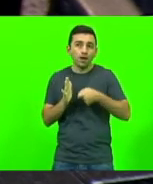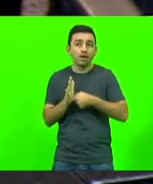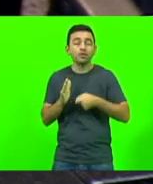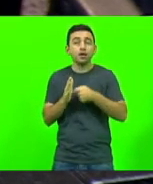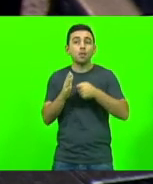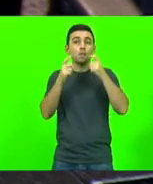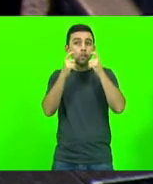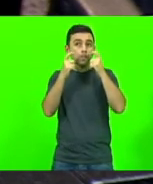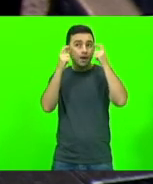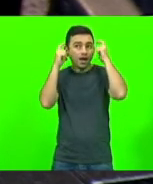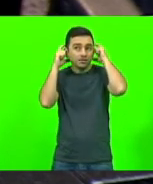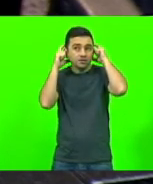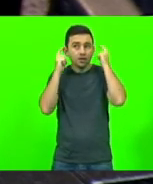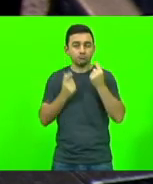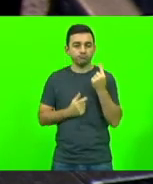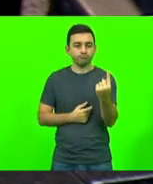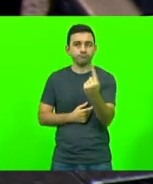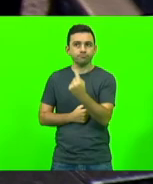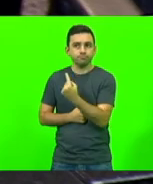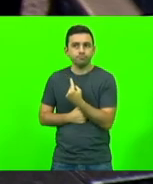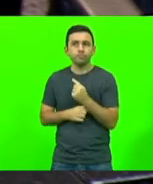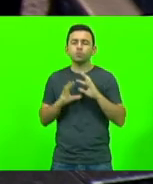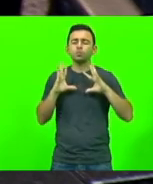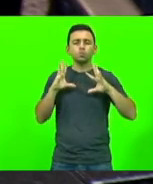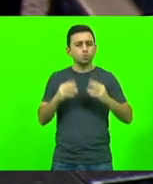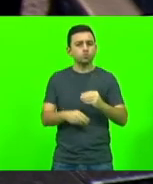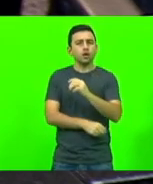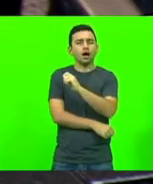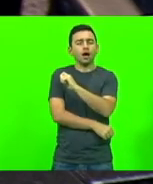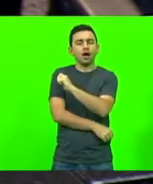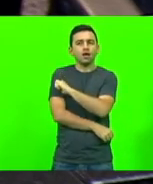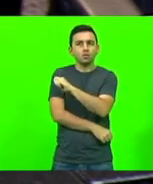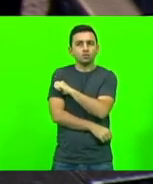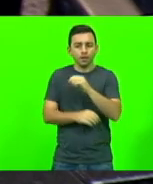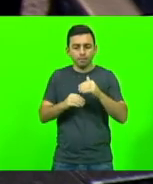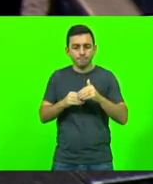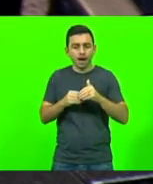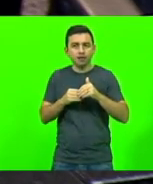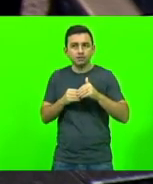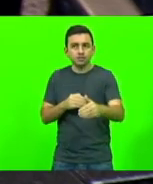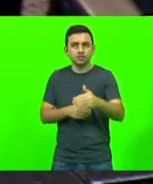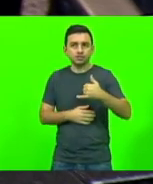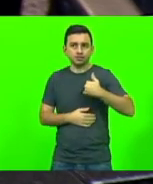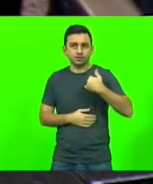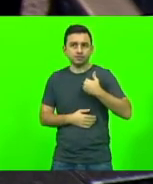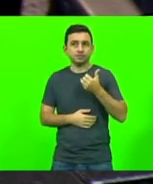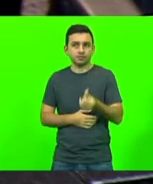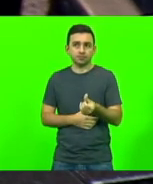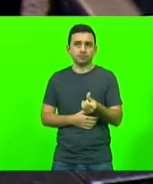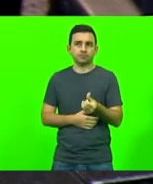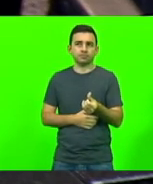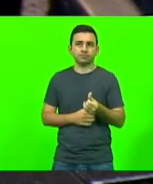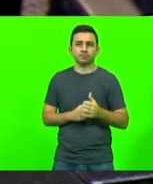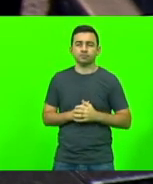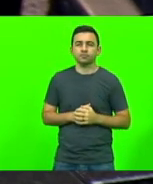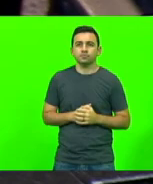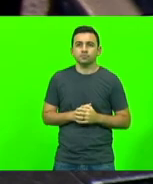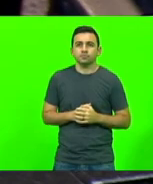de proteção individual por todos os alunos a partir dos 6 anos de idade.